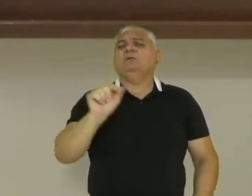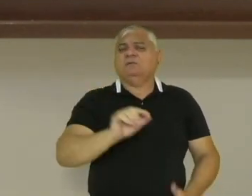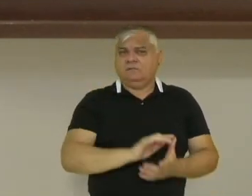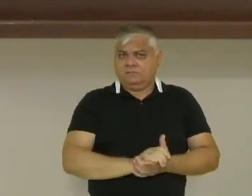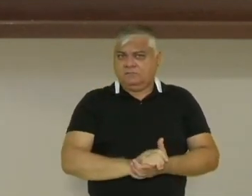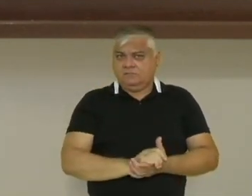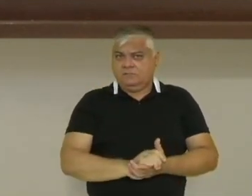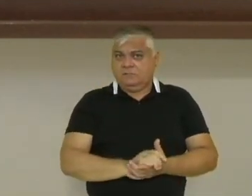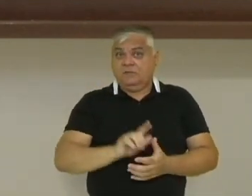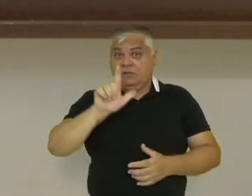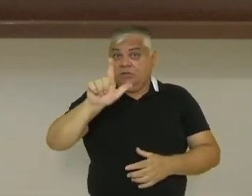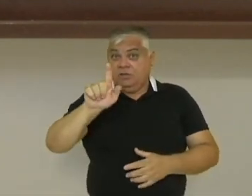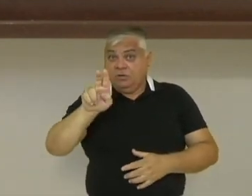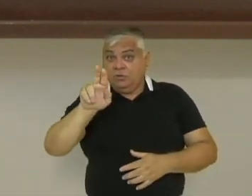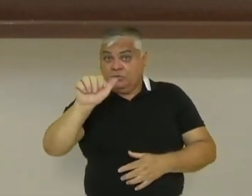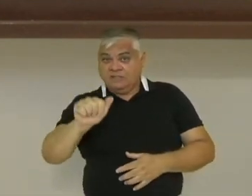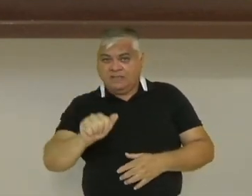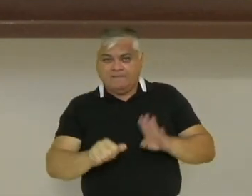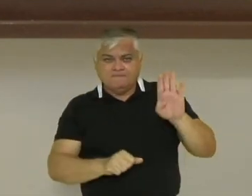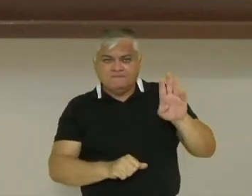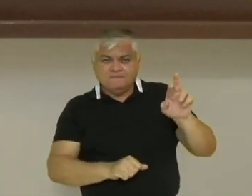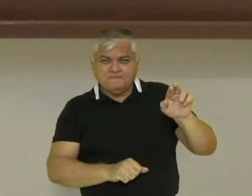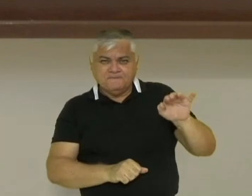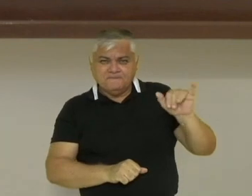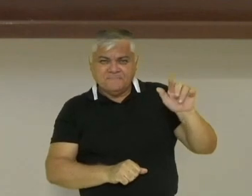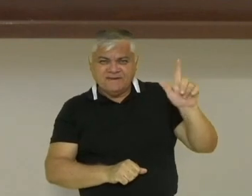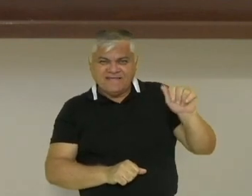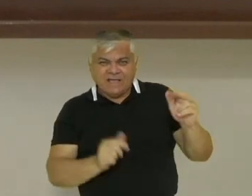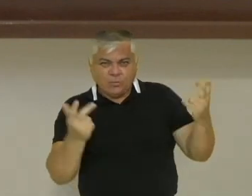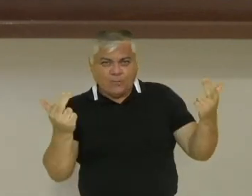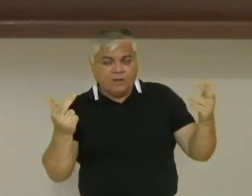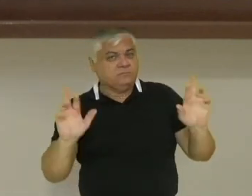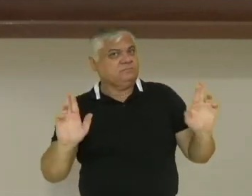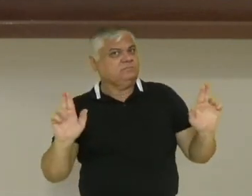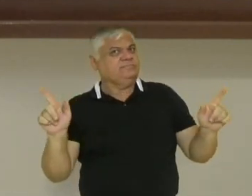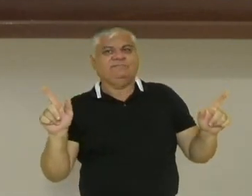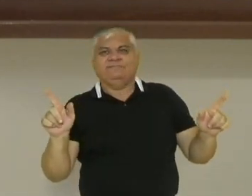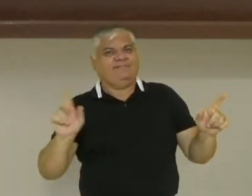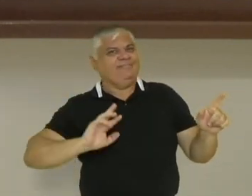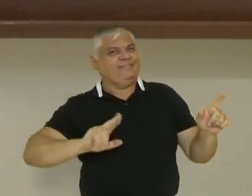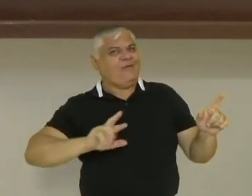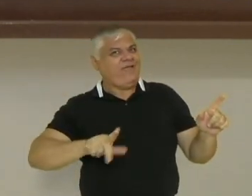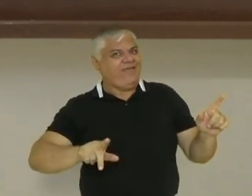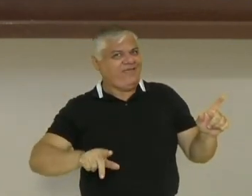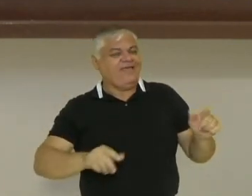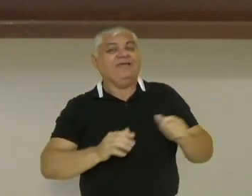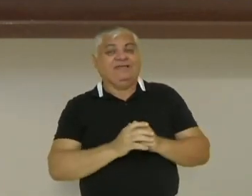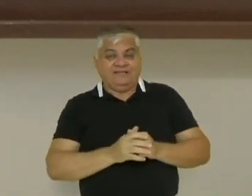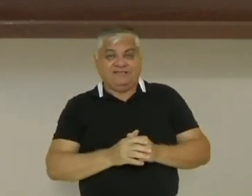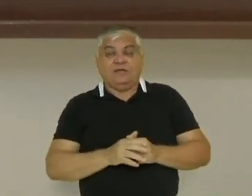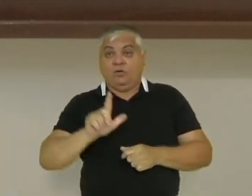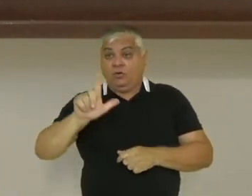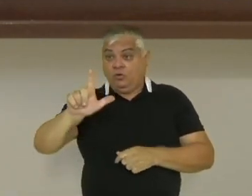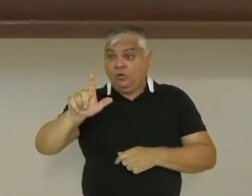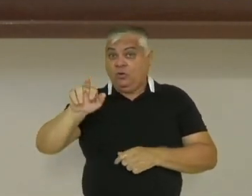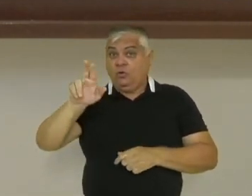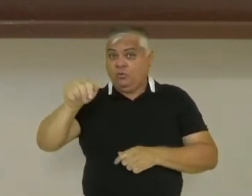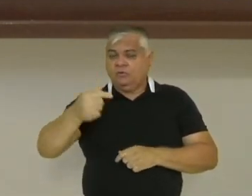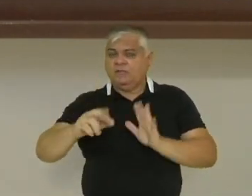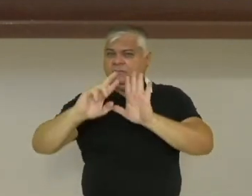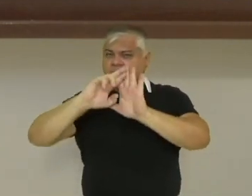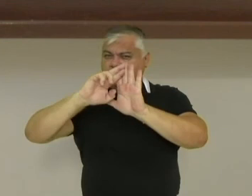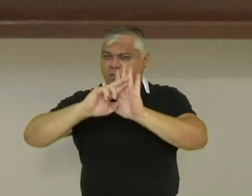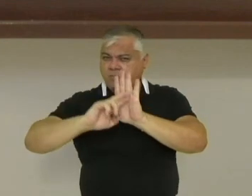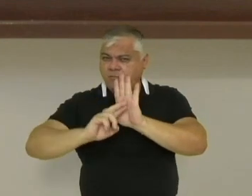né? Luta é igual a briga? Qual a diferença? A gente viu isso, né, que luta, ela tem regra definida, ela